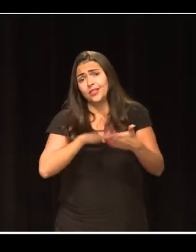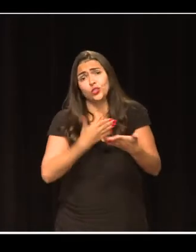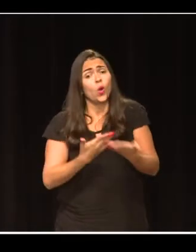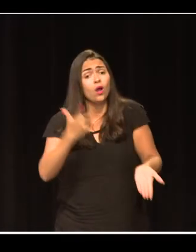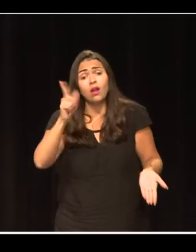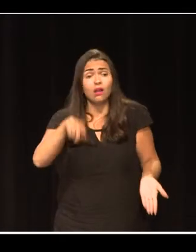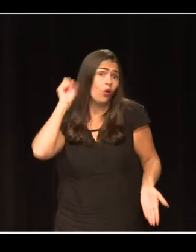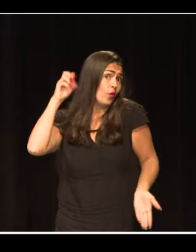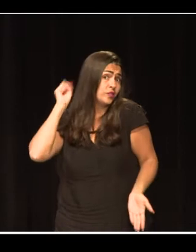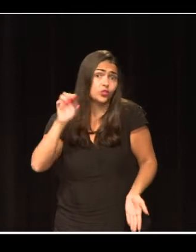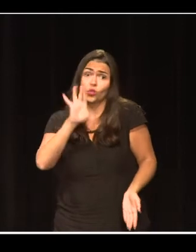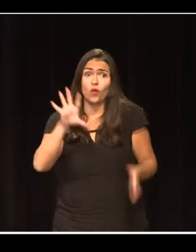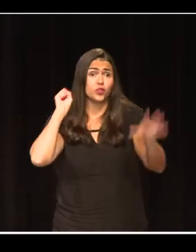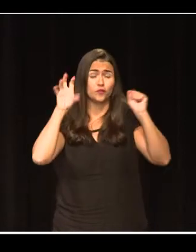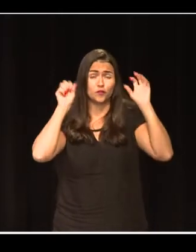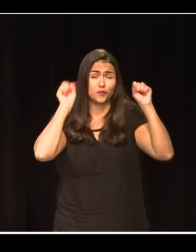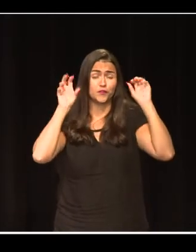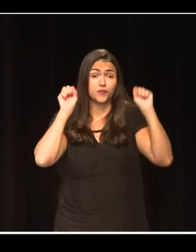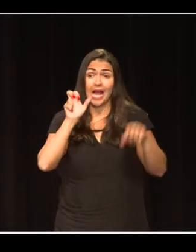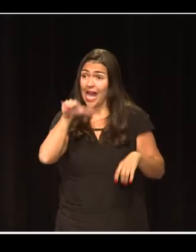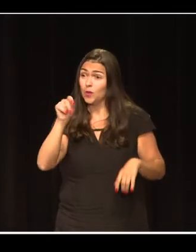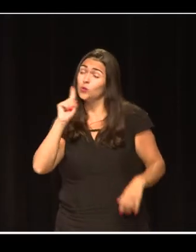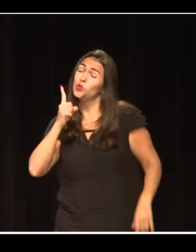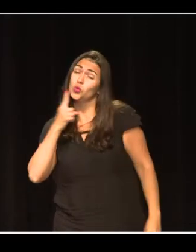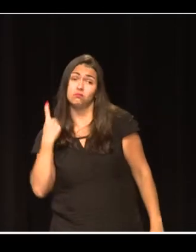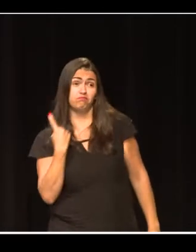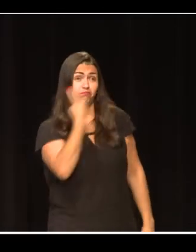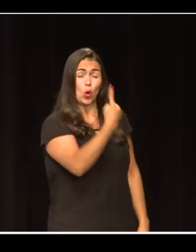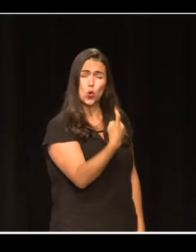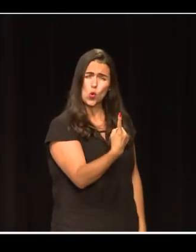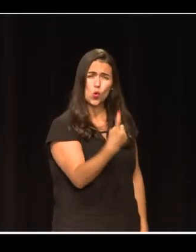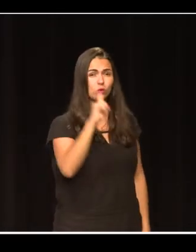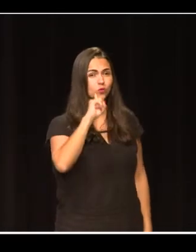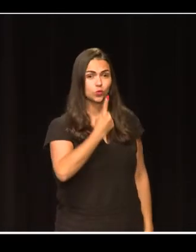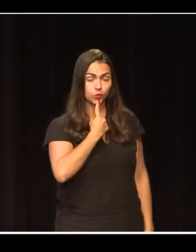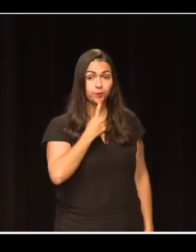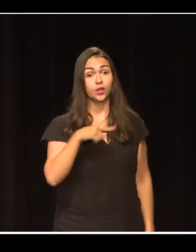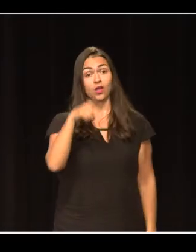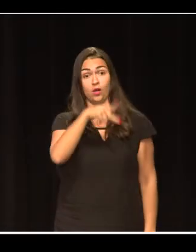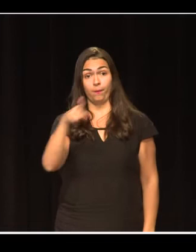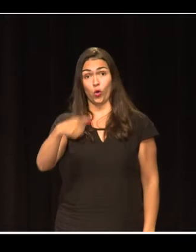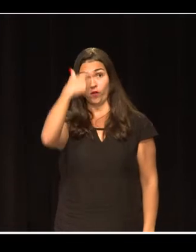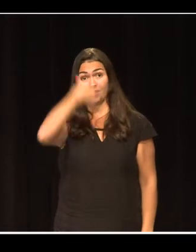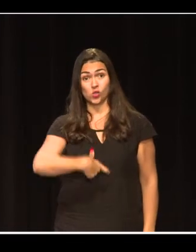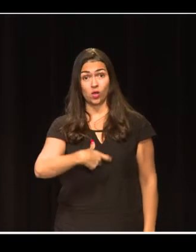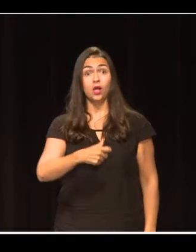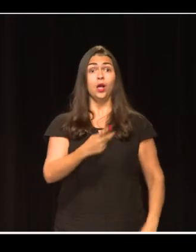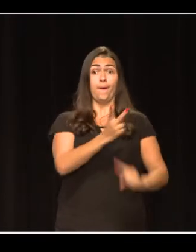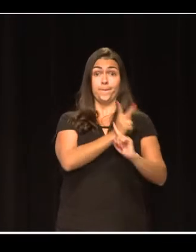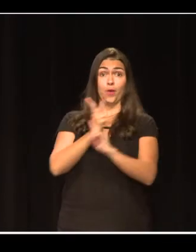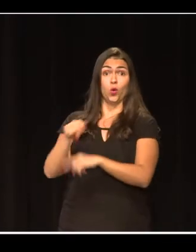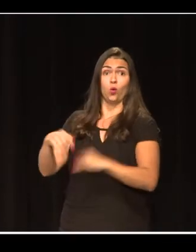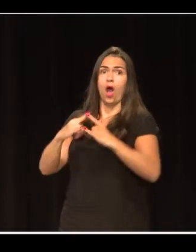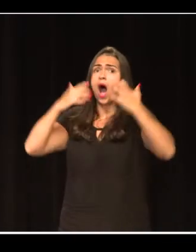uma escola de ouvintes, só tem ouvintes, e o aluno surdo chegou lá, um único aluno surdo. Essa professora nos procurou desesperada, e